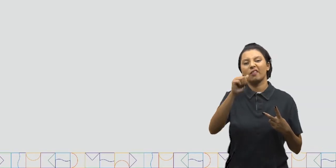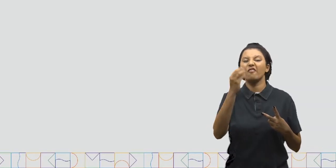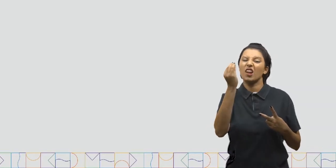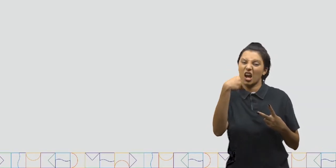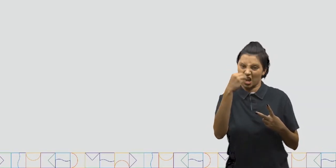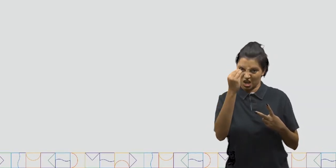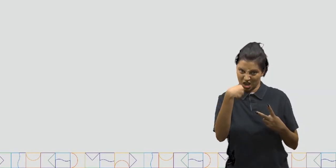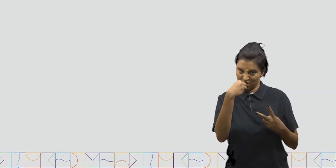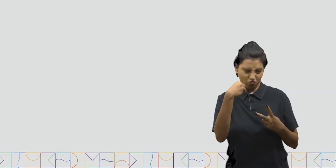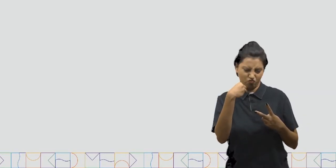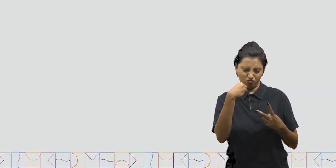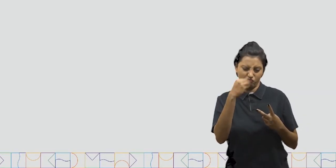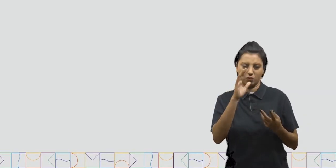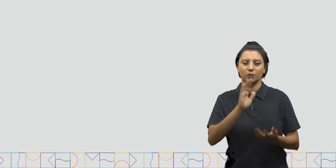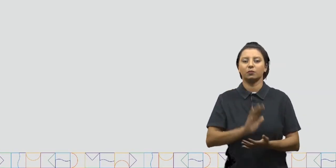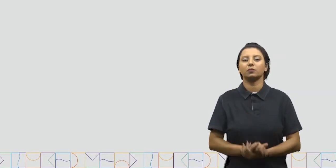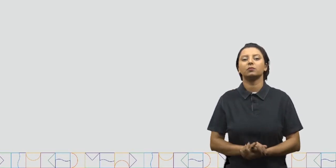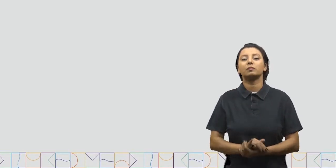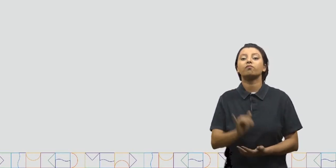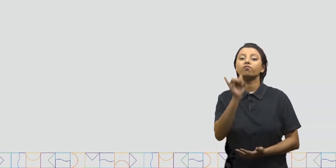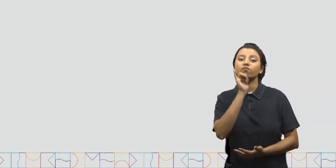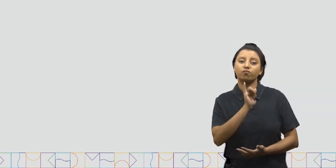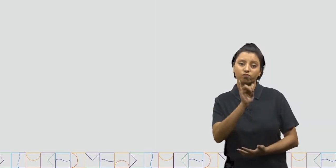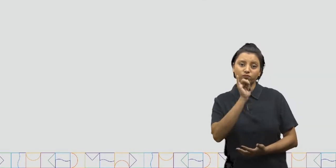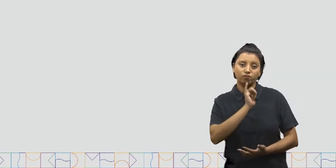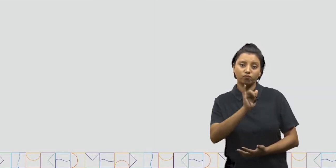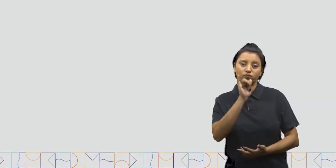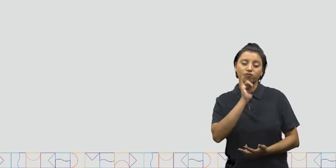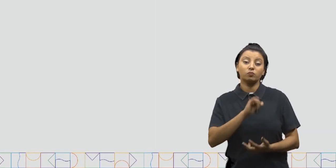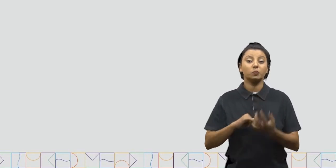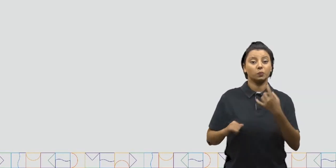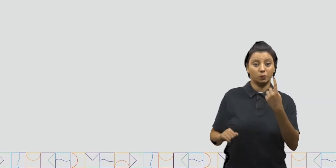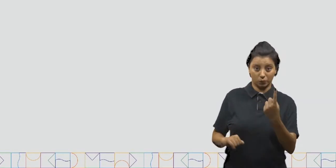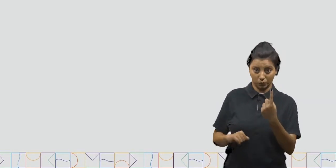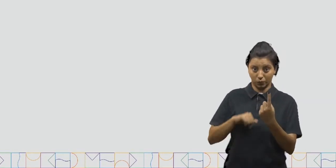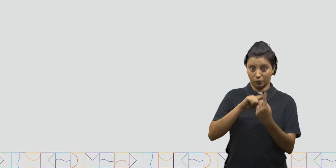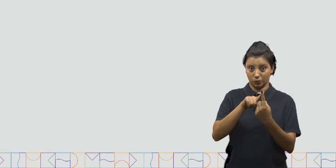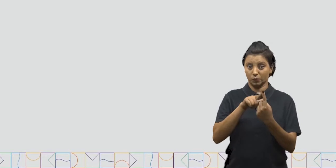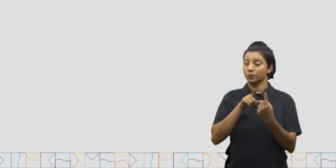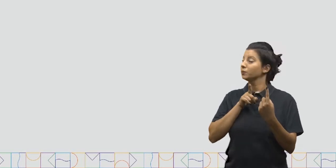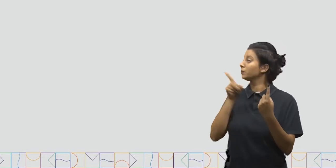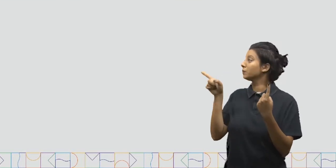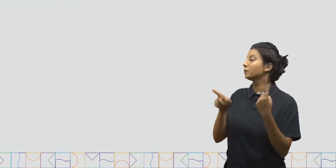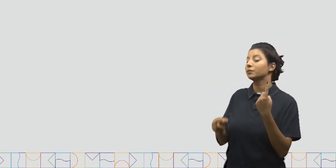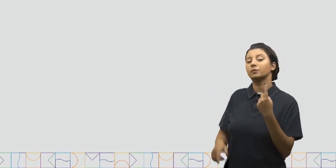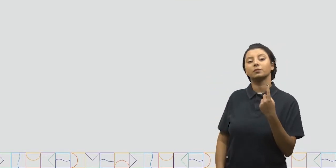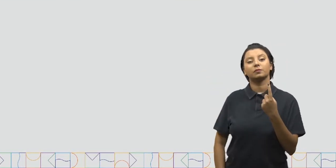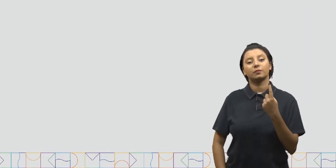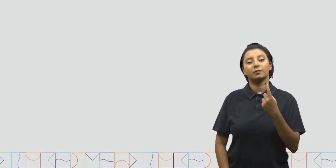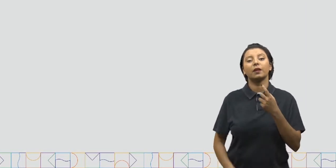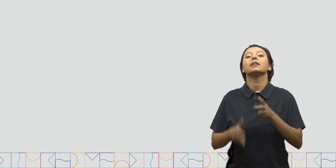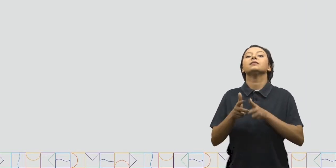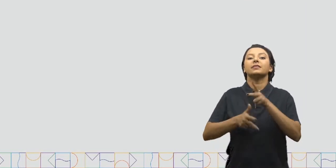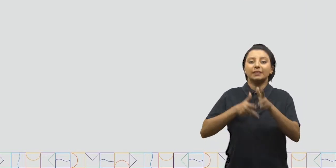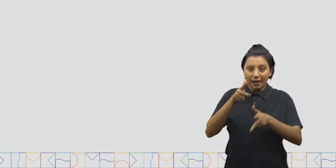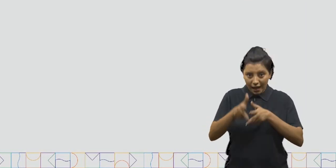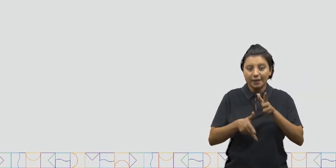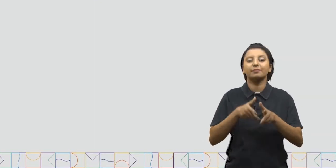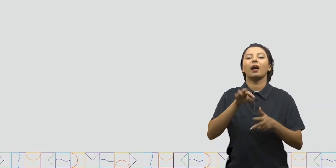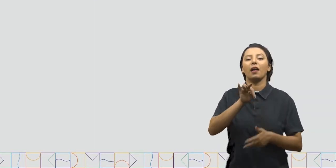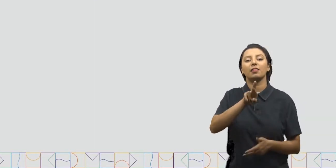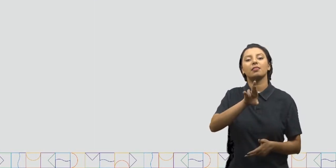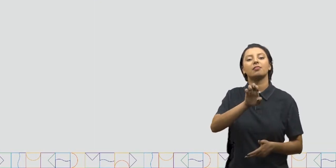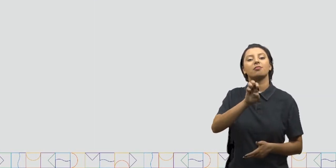mais fraca, sem destaque. Um exemplo de palavra com uma sílaba só é a palavra trem. A palavra